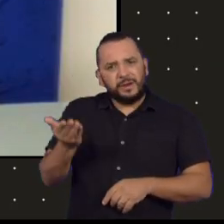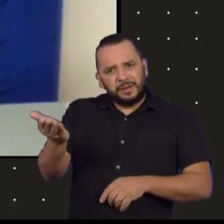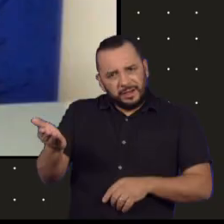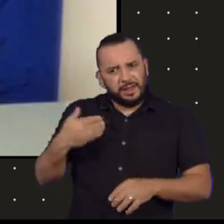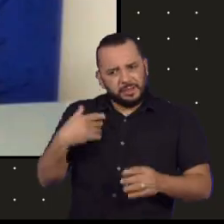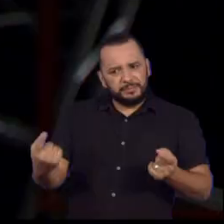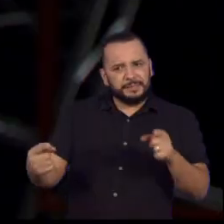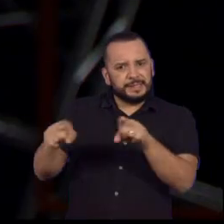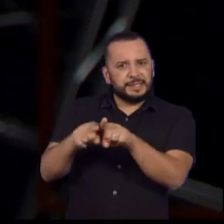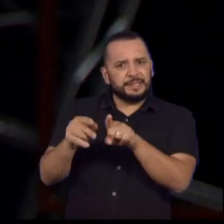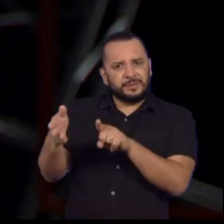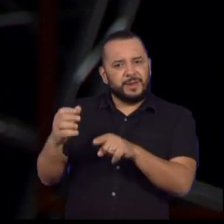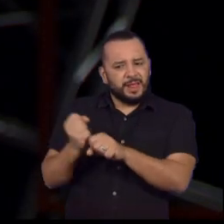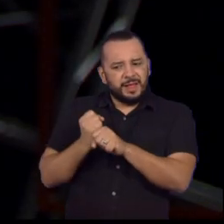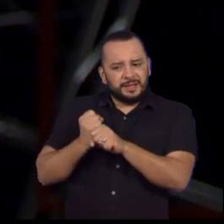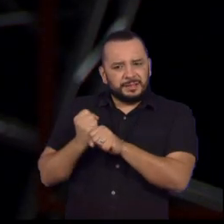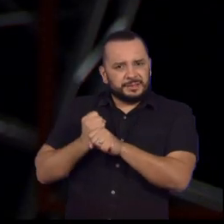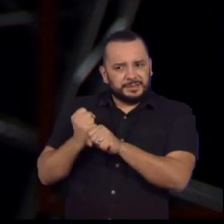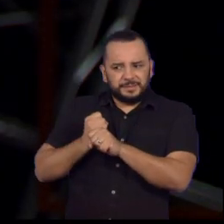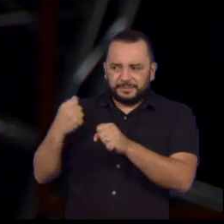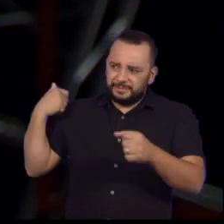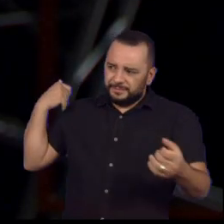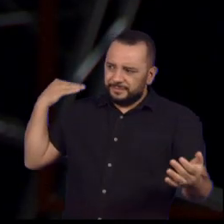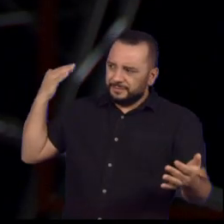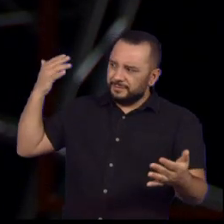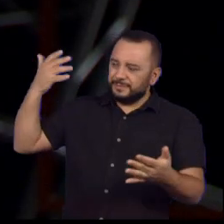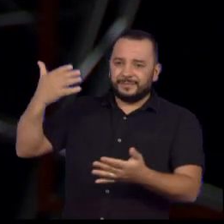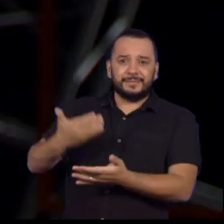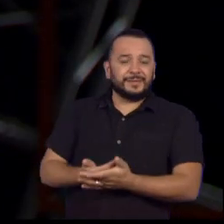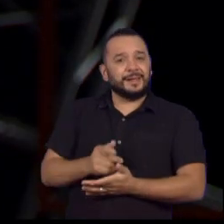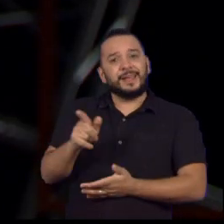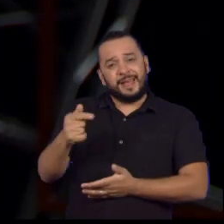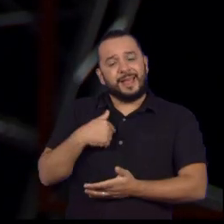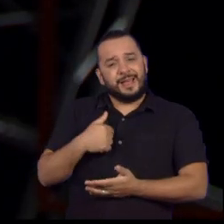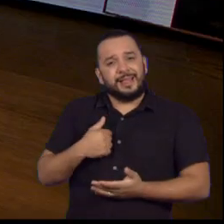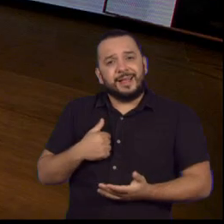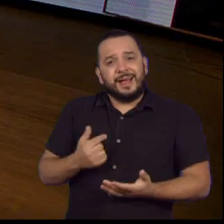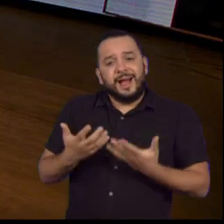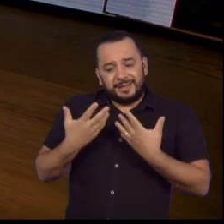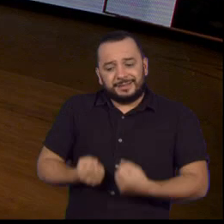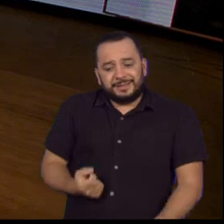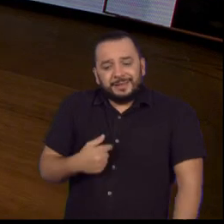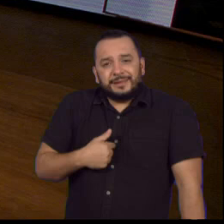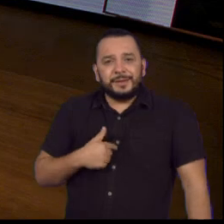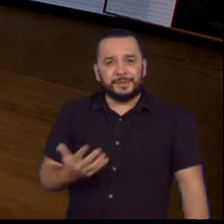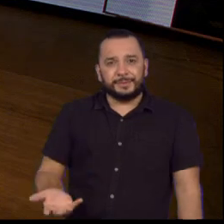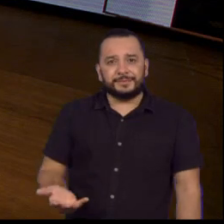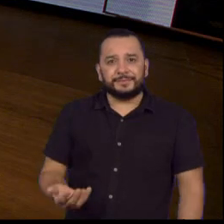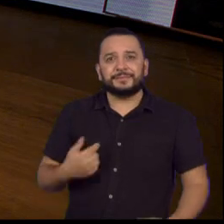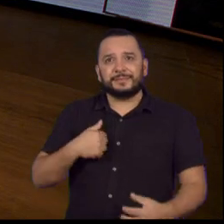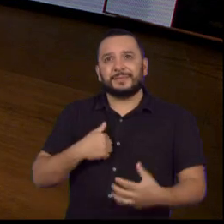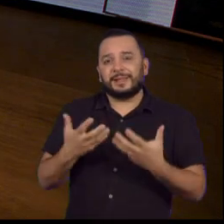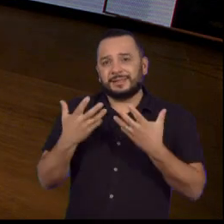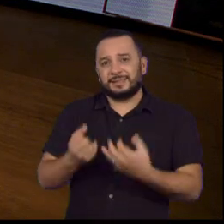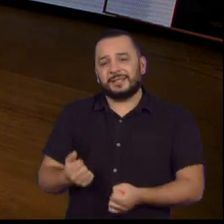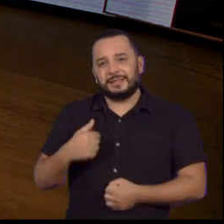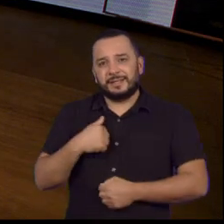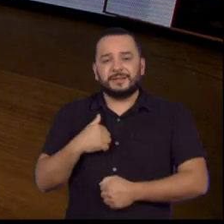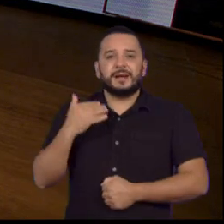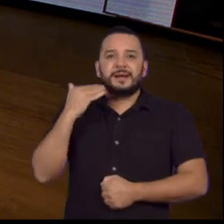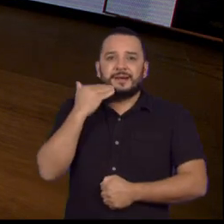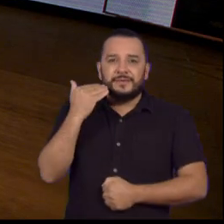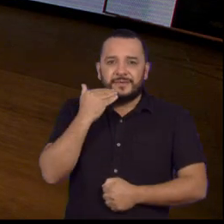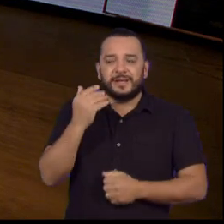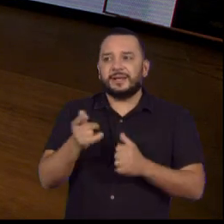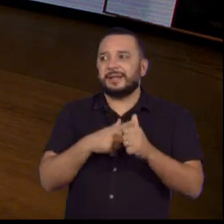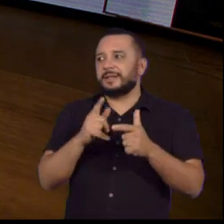ela já de muito tempo e que ela me aceita, né? O fato é que a Daniela me aceita com as minhas imperfeições,